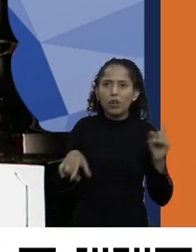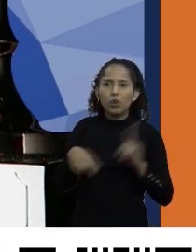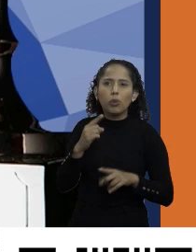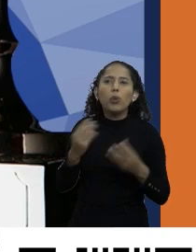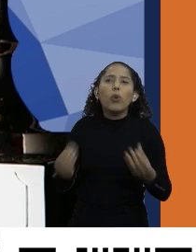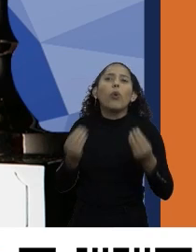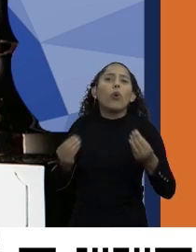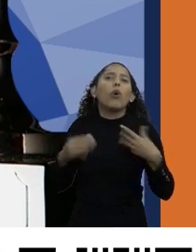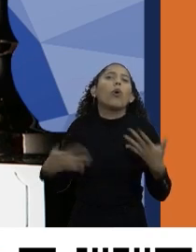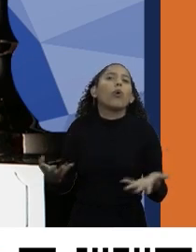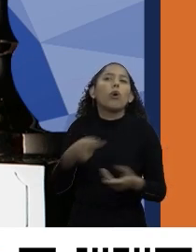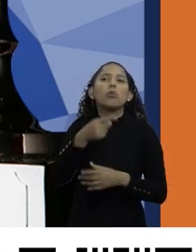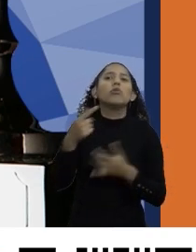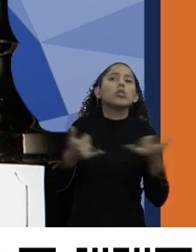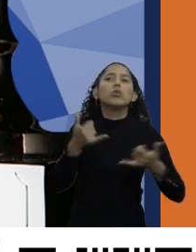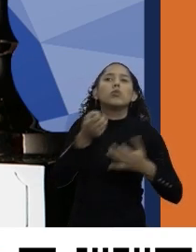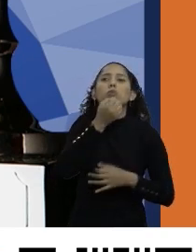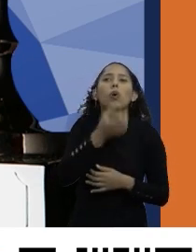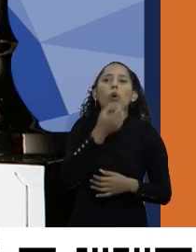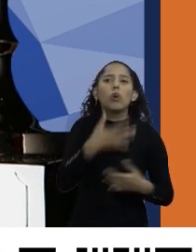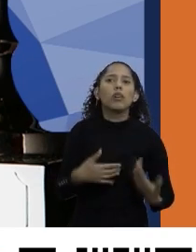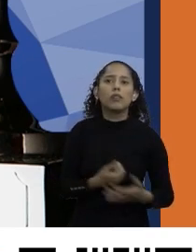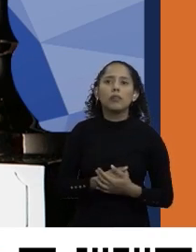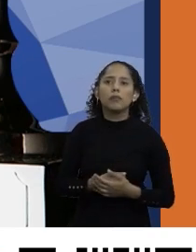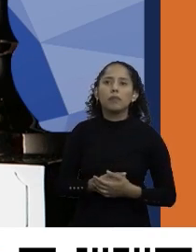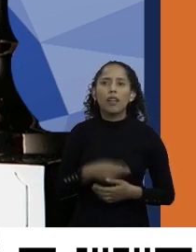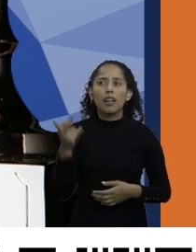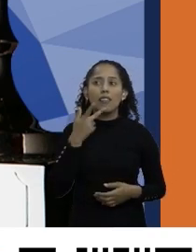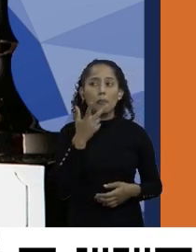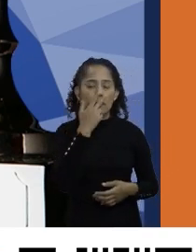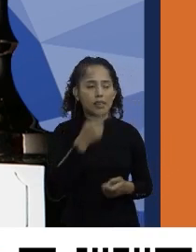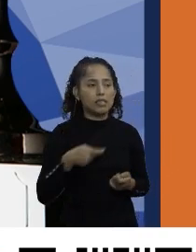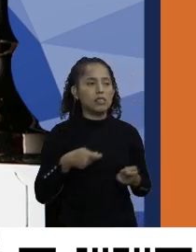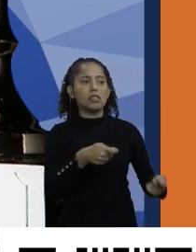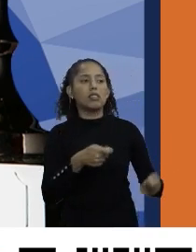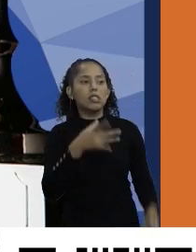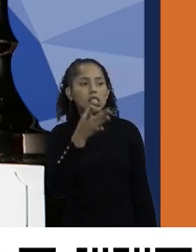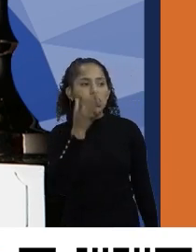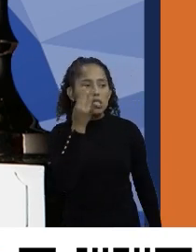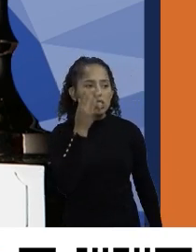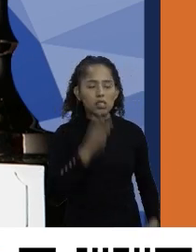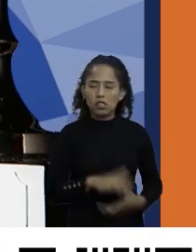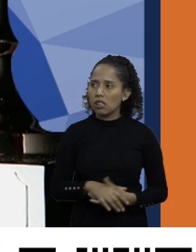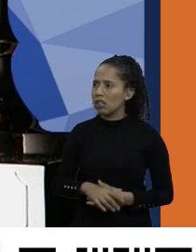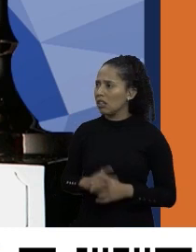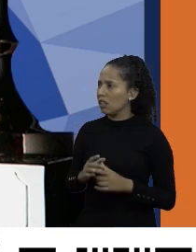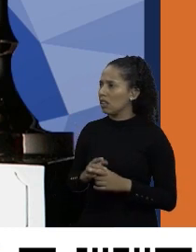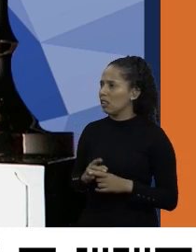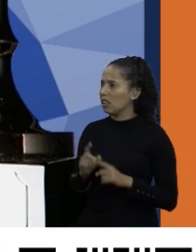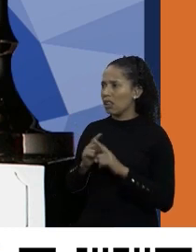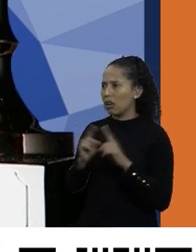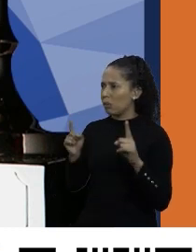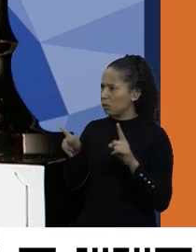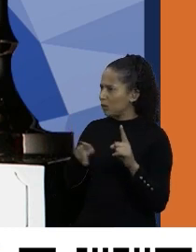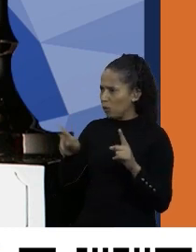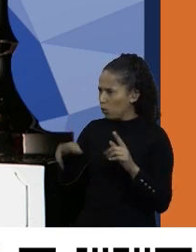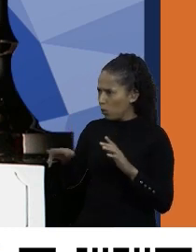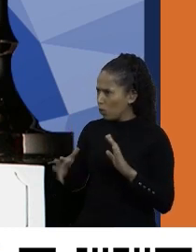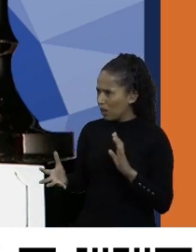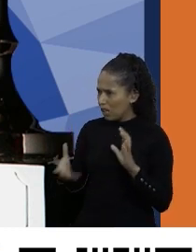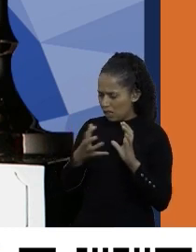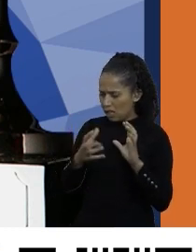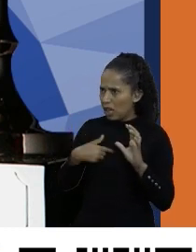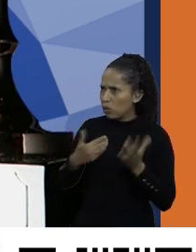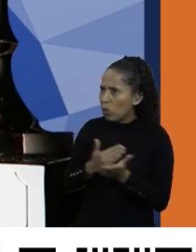que você quer ser um bom jogador assim? E eu percebi que ele estava me testando. Eu falei, mas professor, ela nunca vai encaixar, não? Eu estou